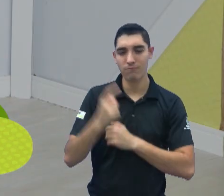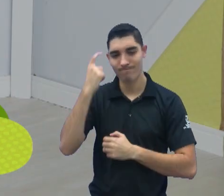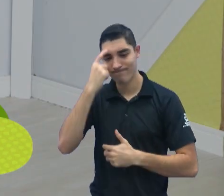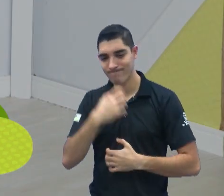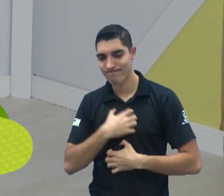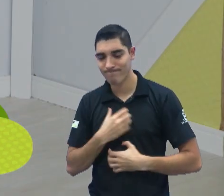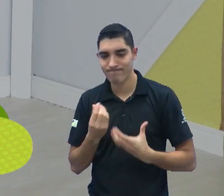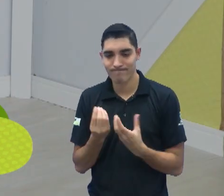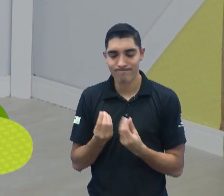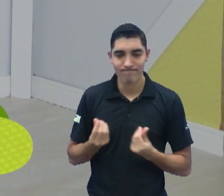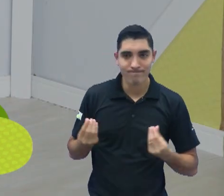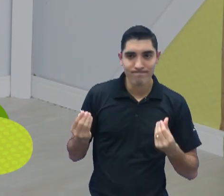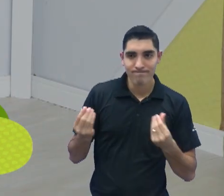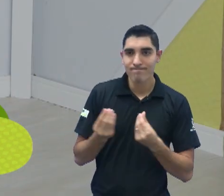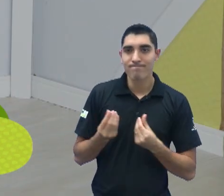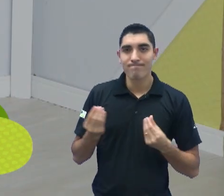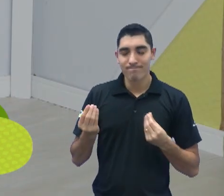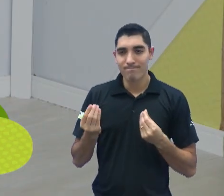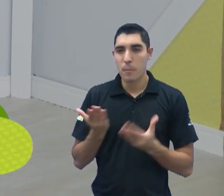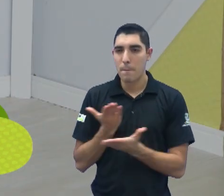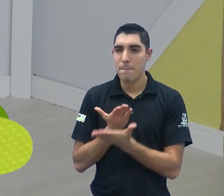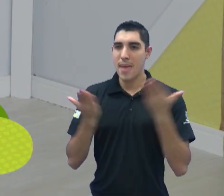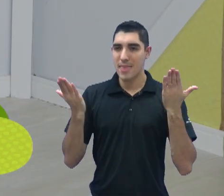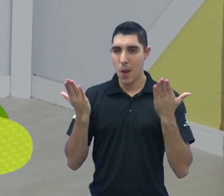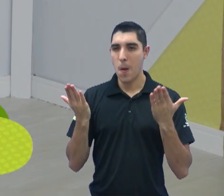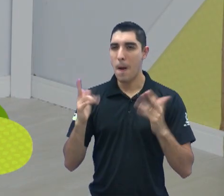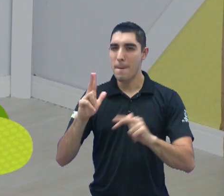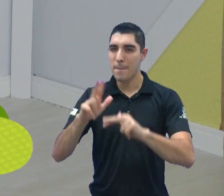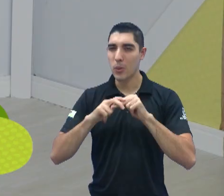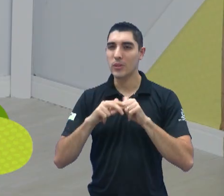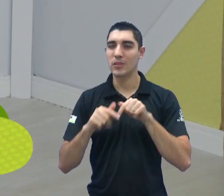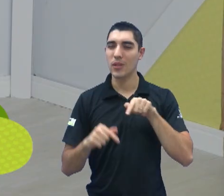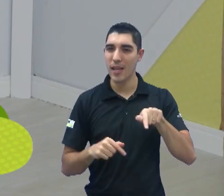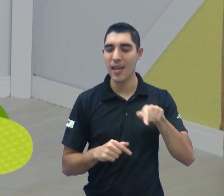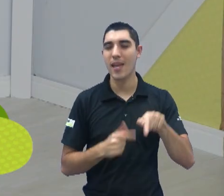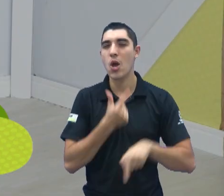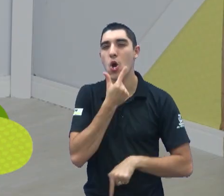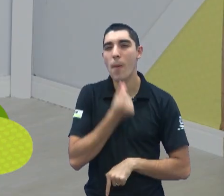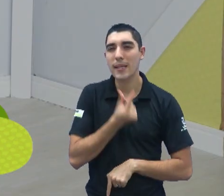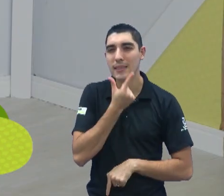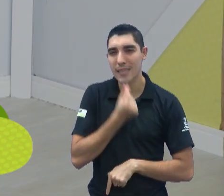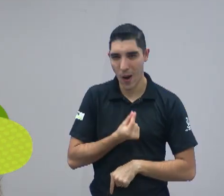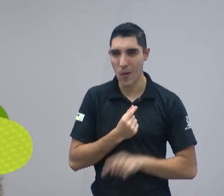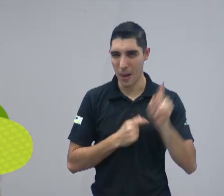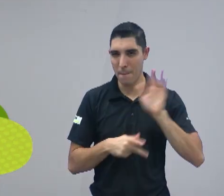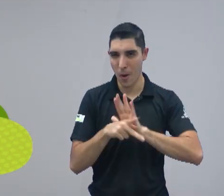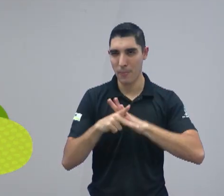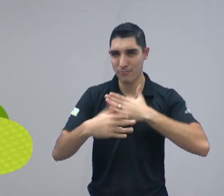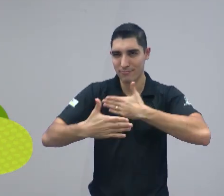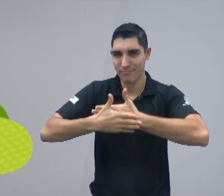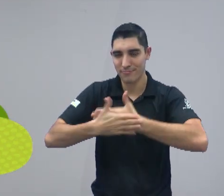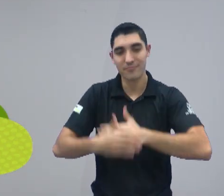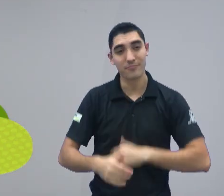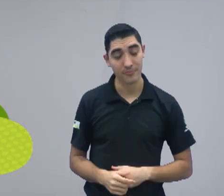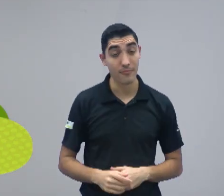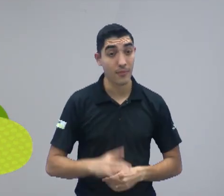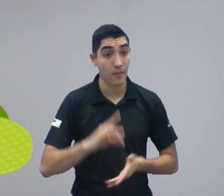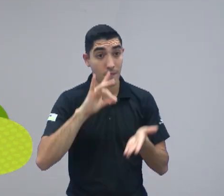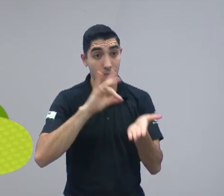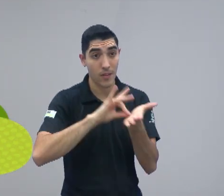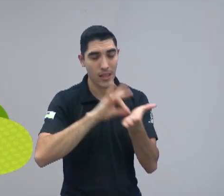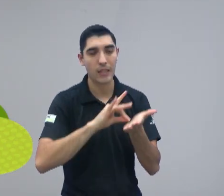aí, essa eliminação para a equipe do Comercial de Ribeirão Preto, Paulito. E isso é